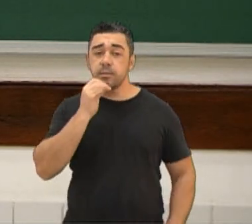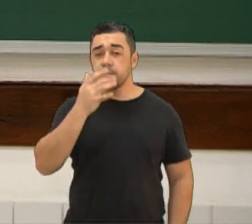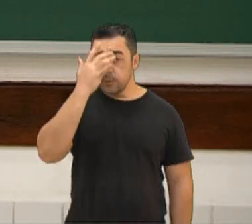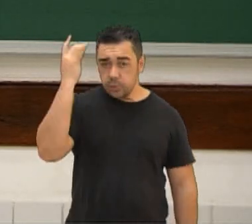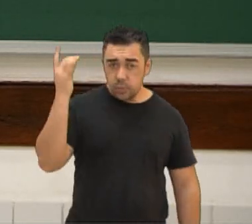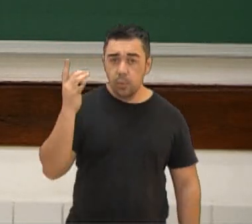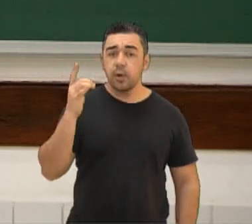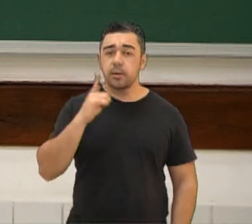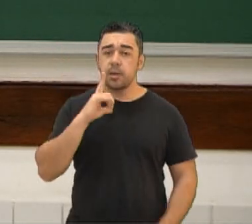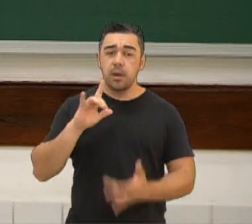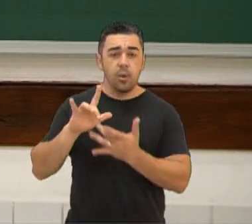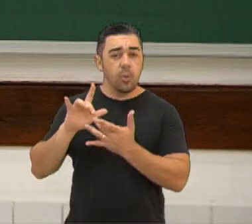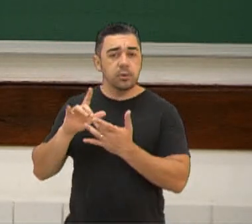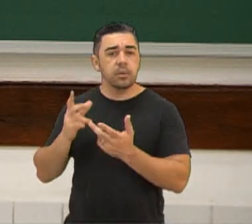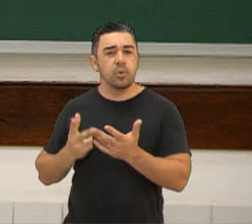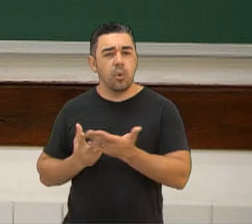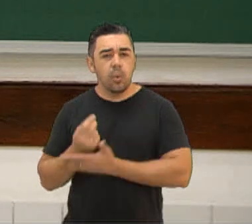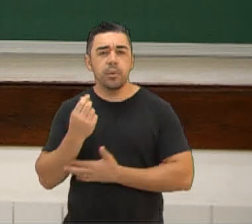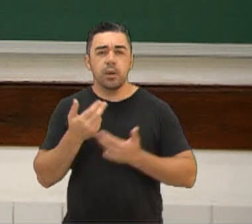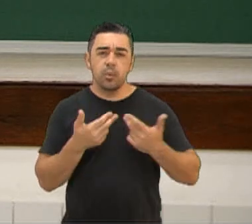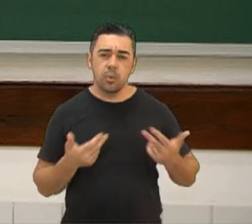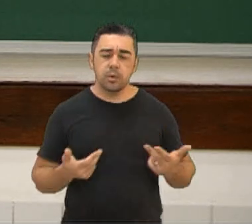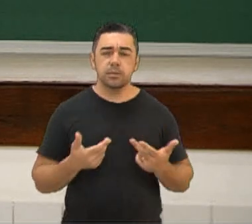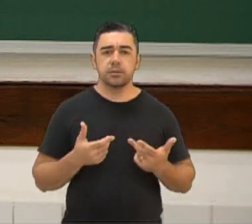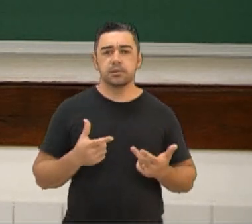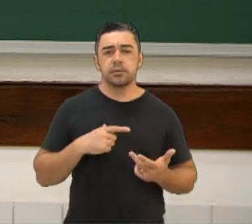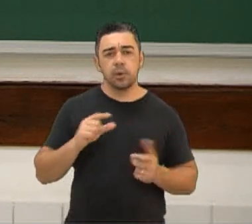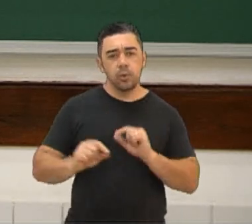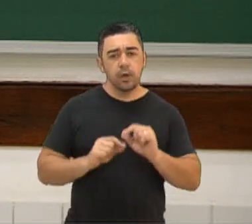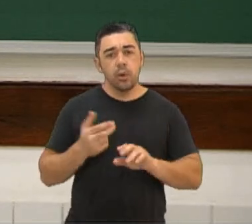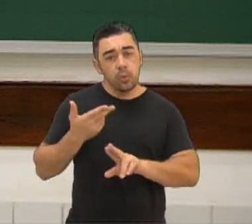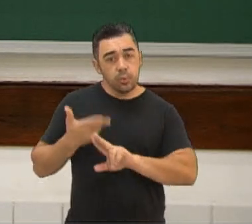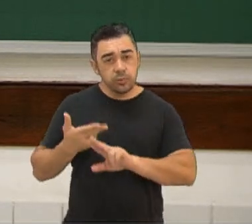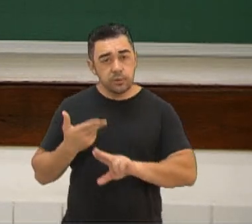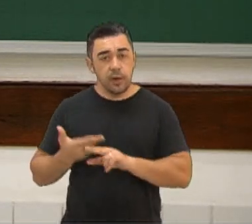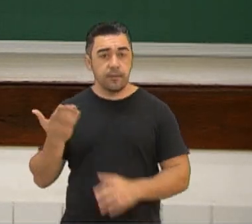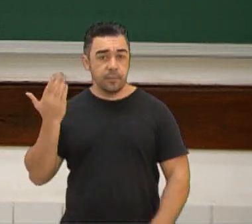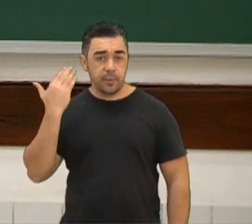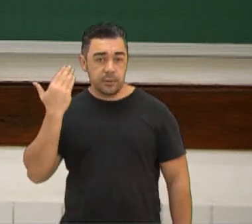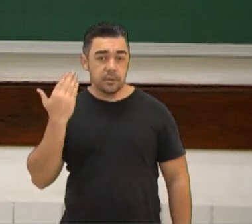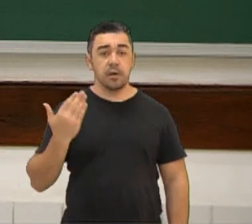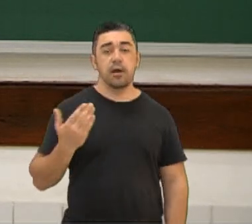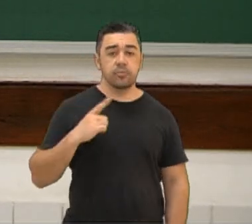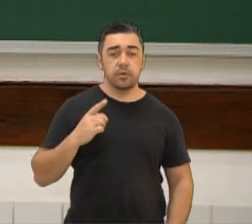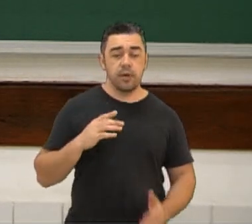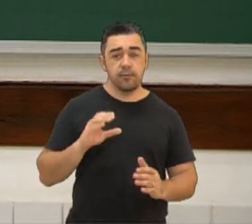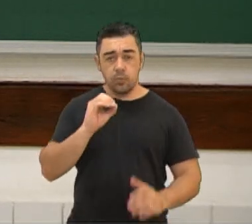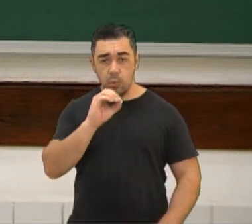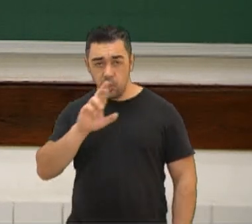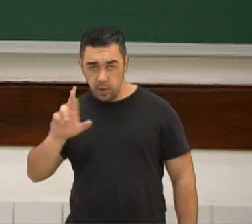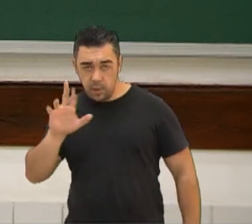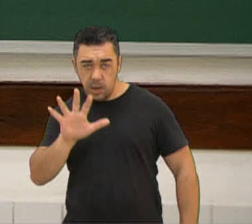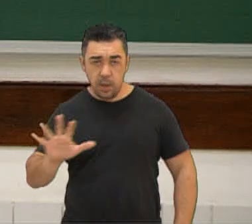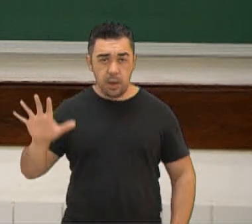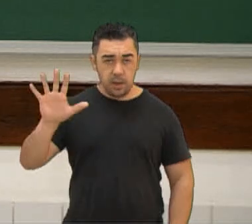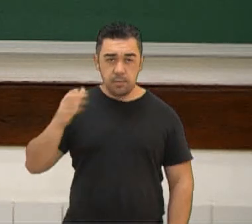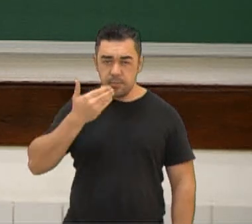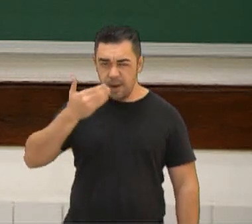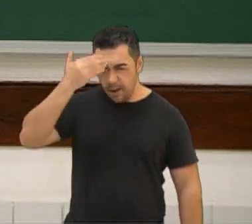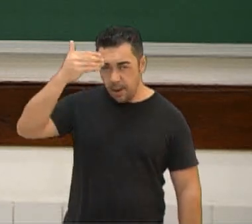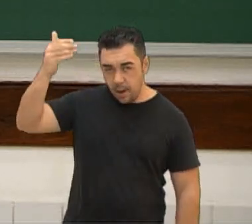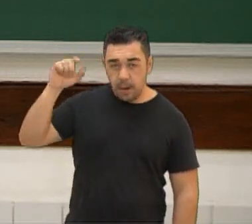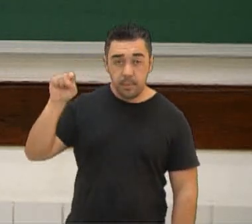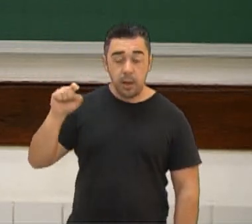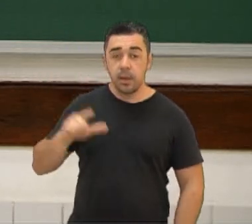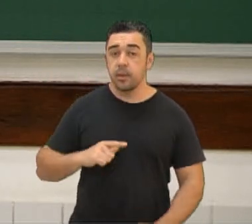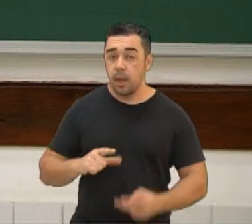contato com os bens de consumo, com as coisas que as pessoas usavam no Oriente. E é nessa que vão entrar duas coisas bem